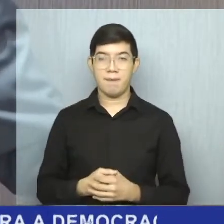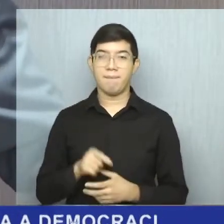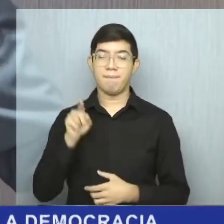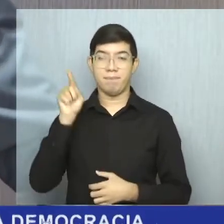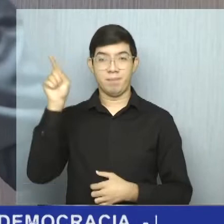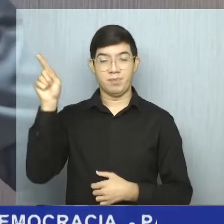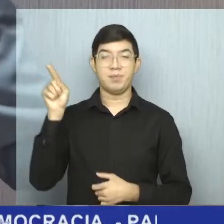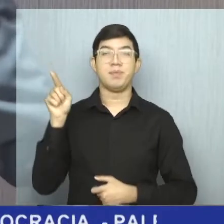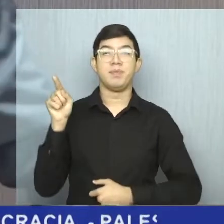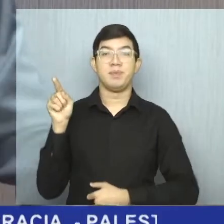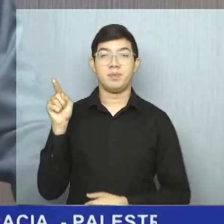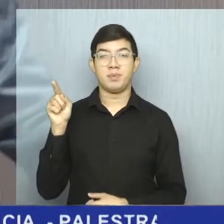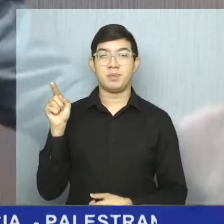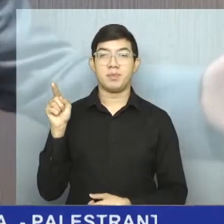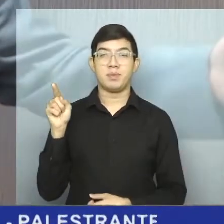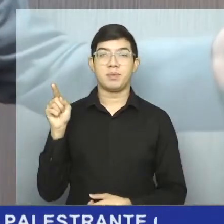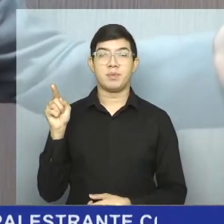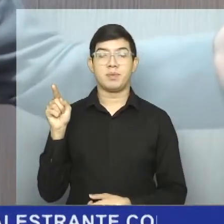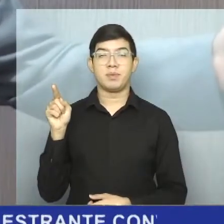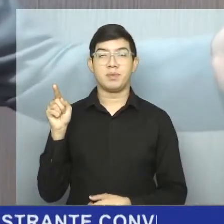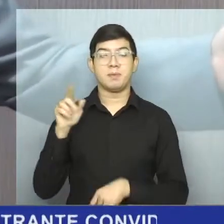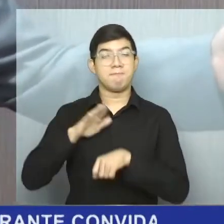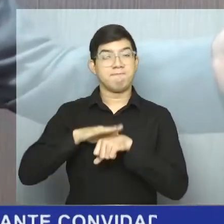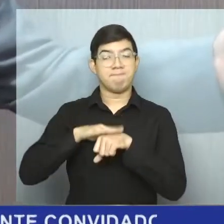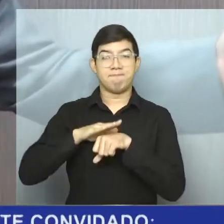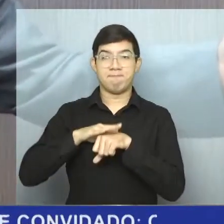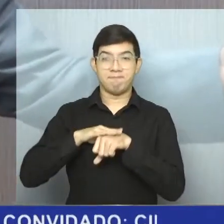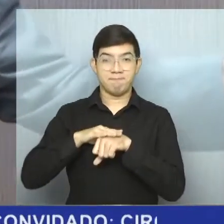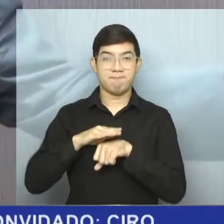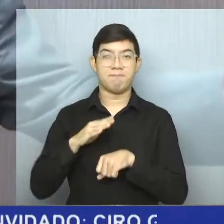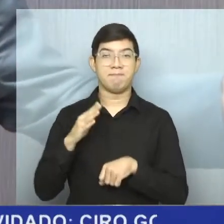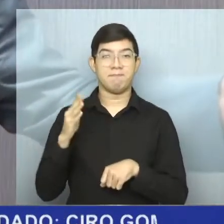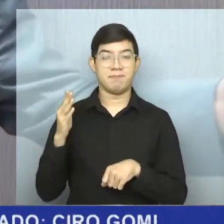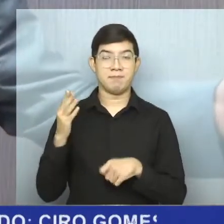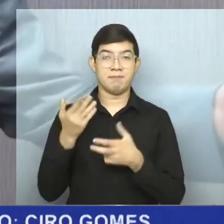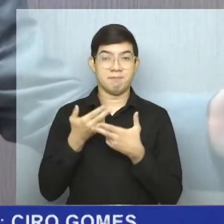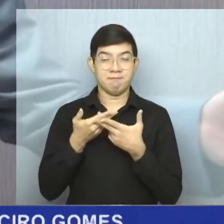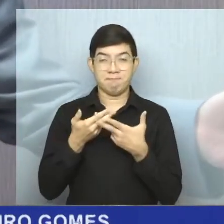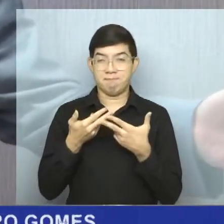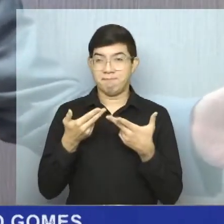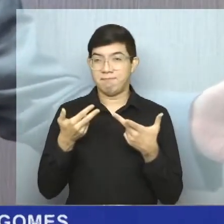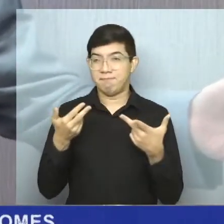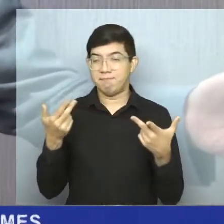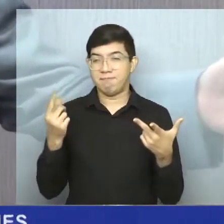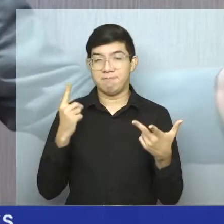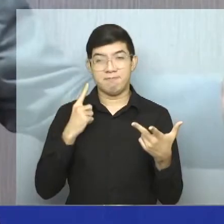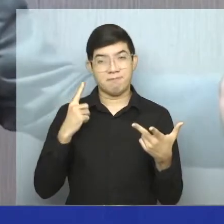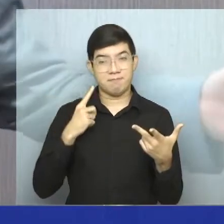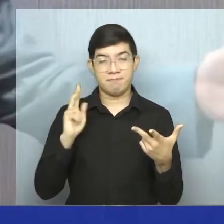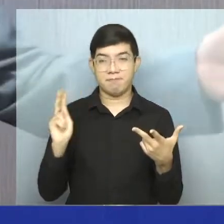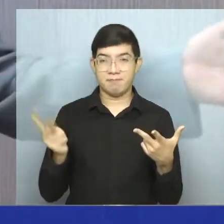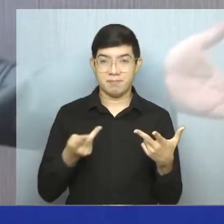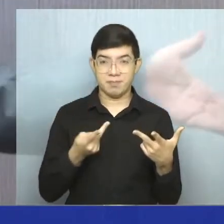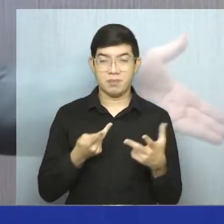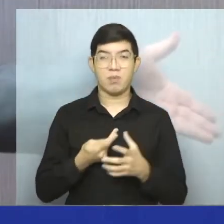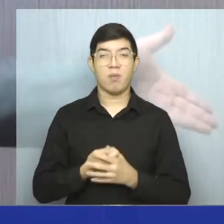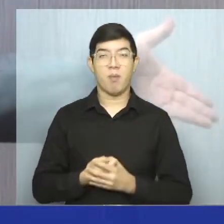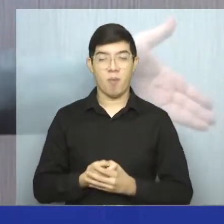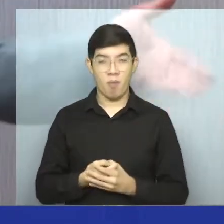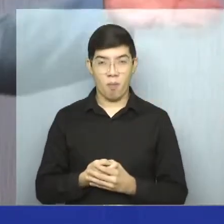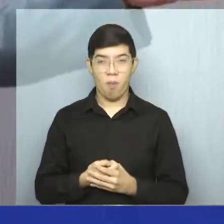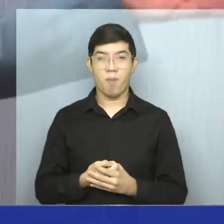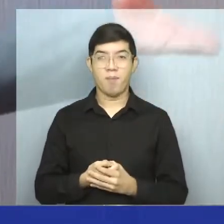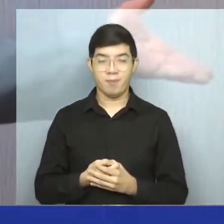de agenda, em que interesses os mais disparatados estão sendo processados. Por exemplo, em plena pandemia,